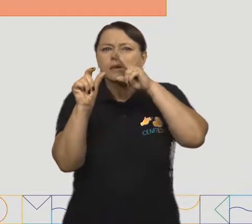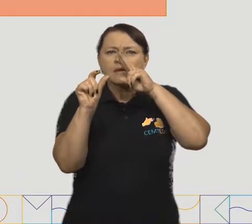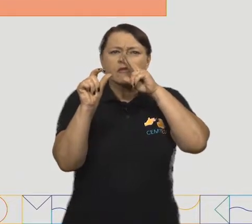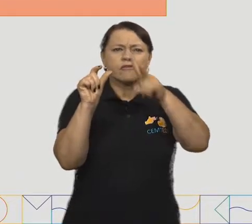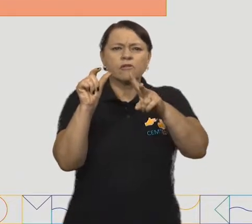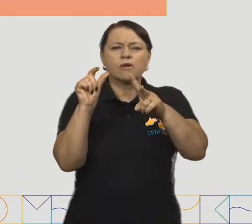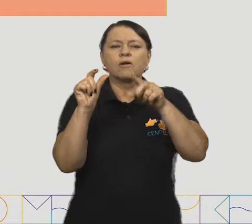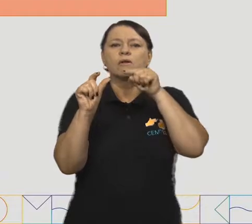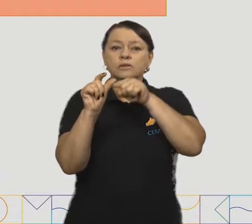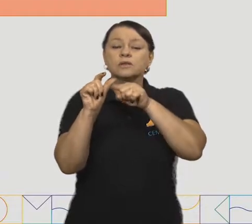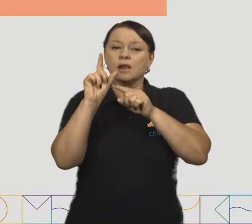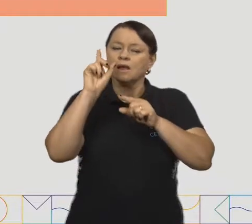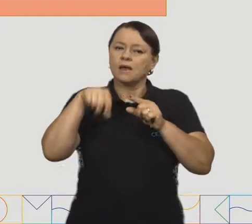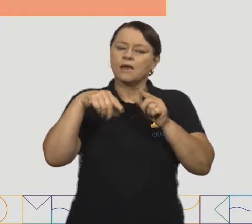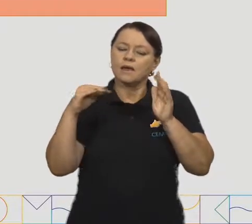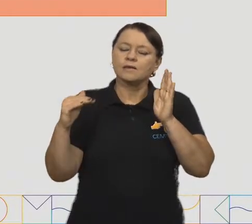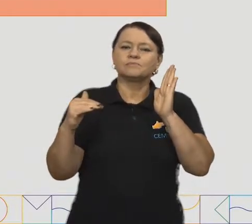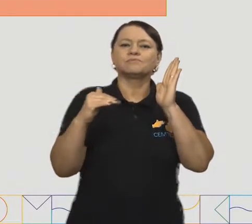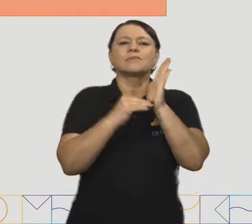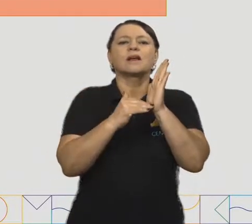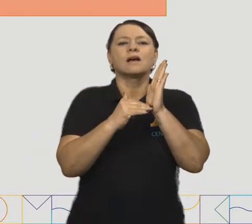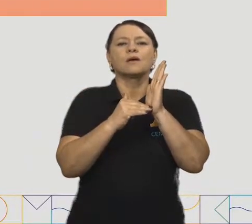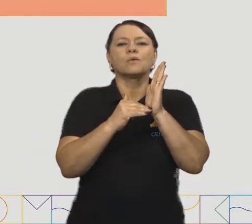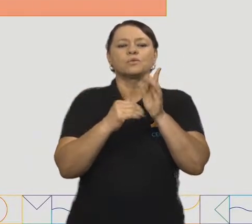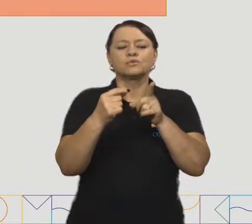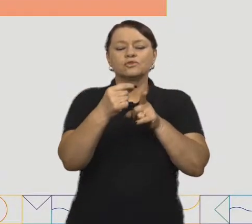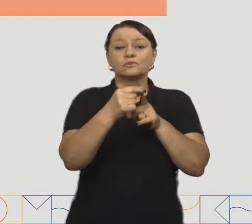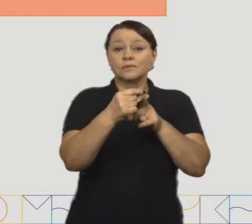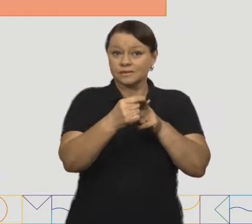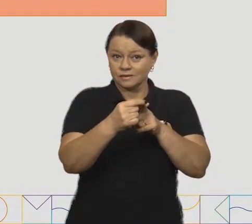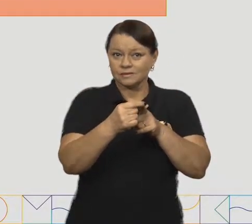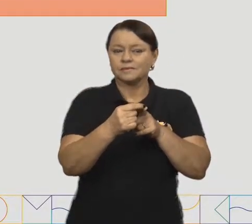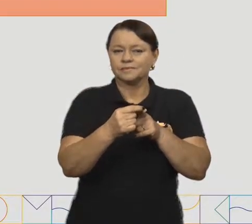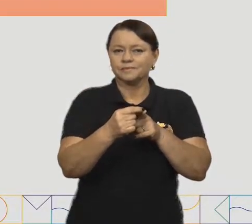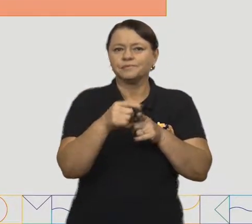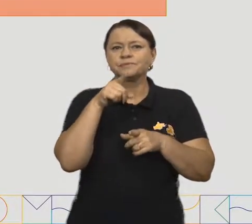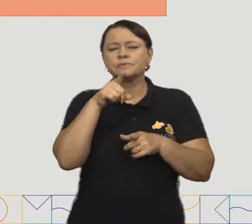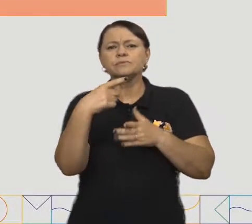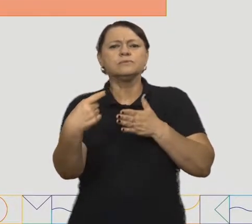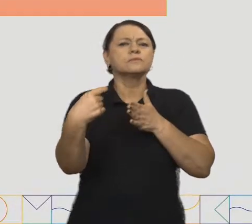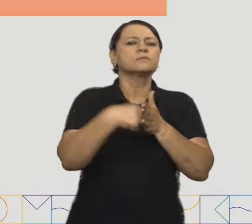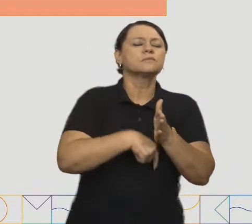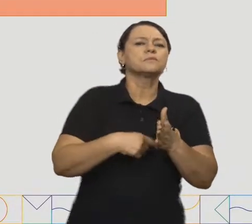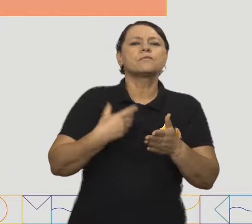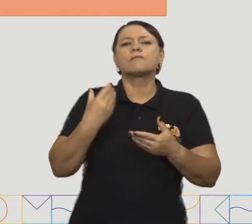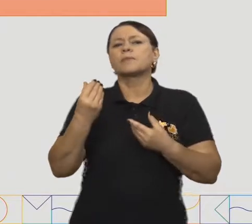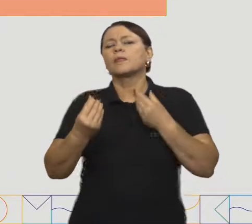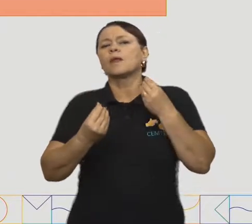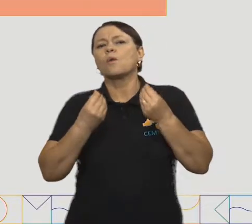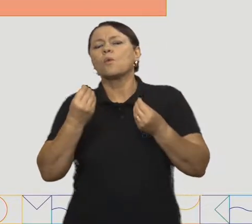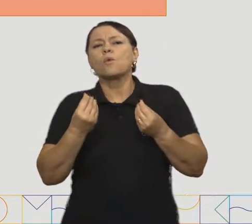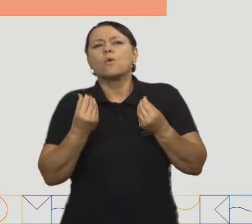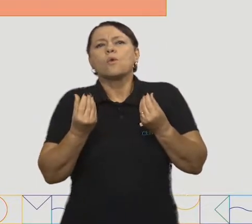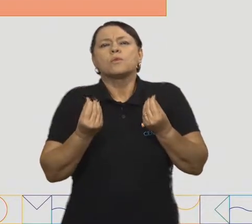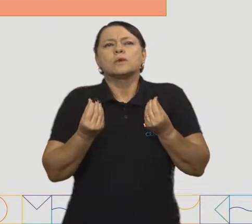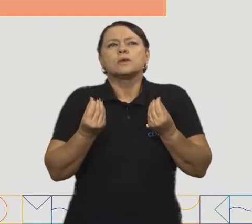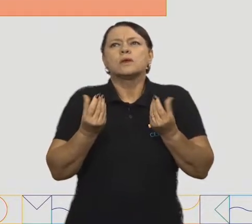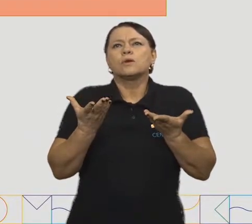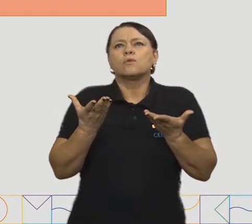cipó, sofás e parabéns. Próxima coluna, sucuri, legal,